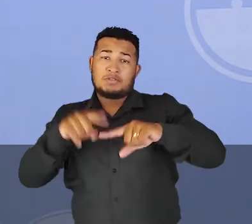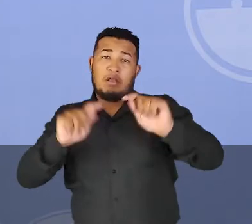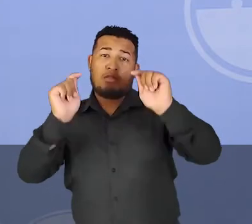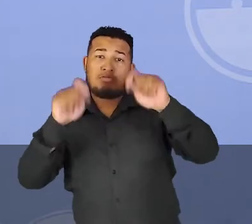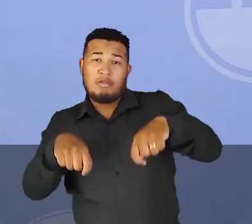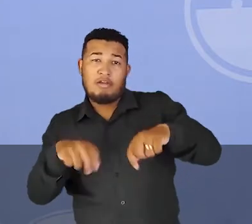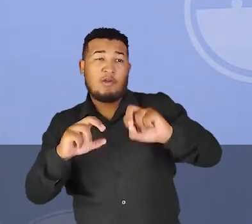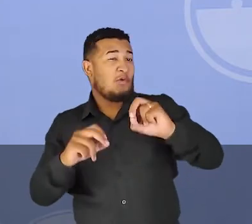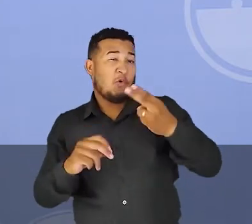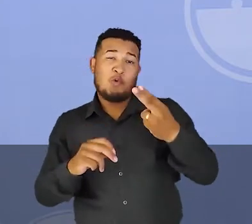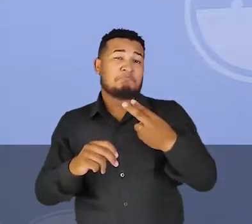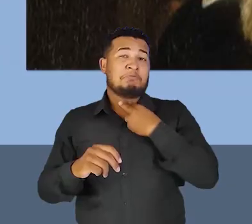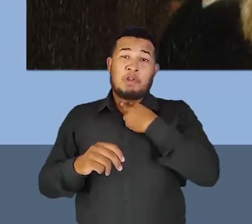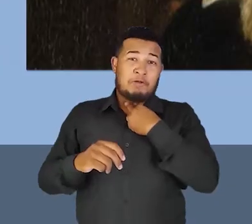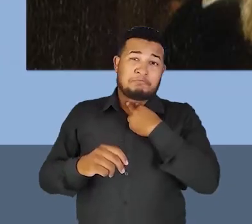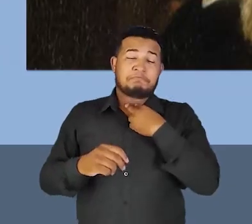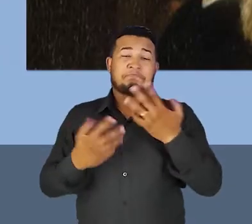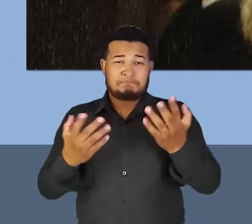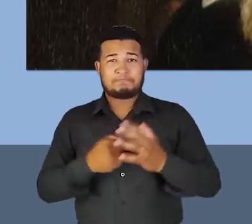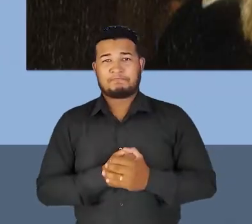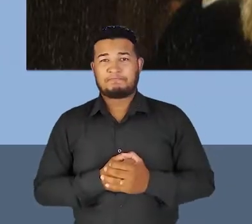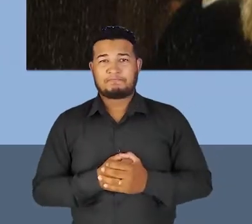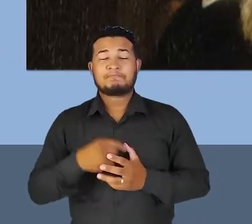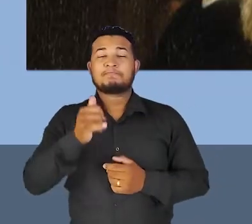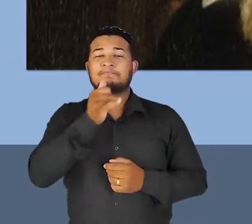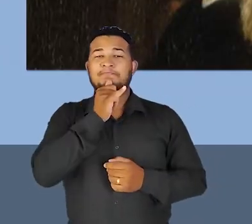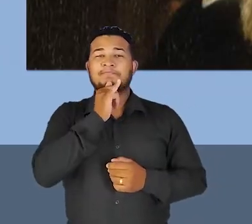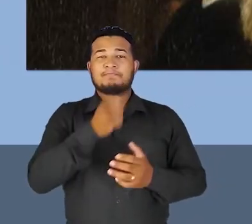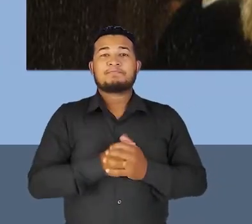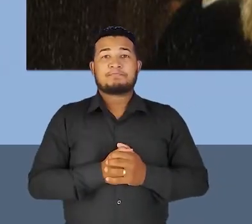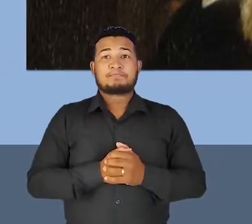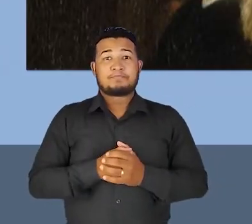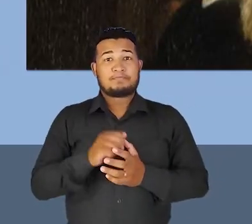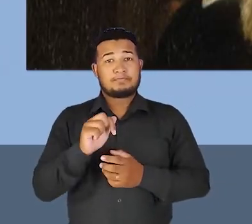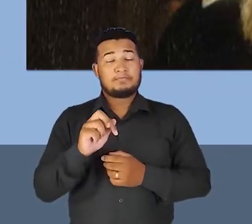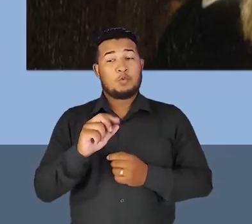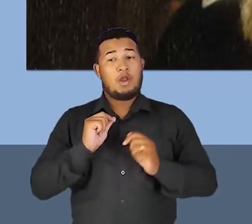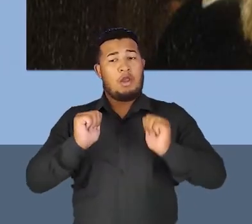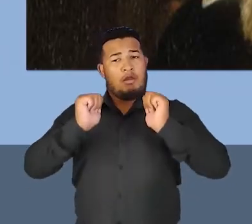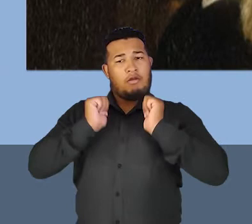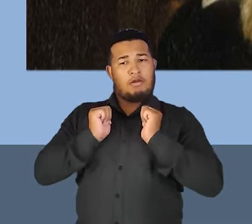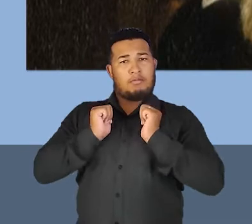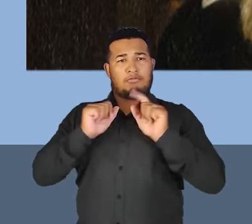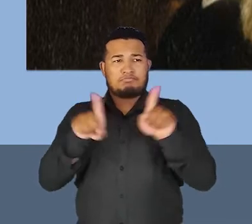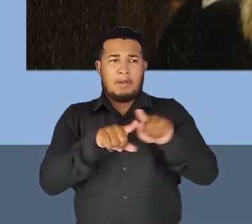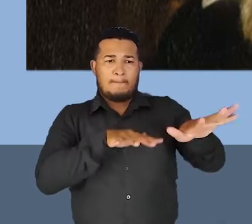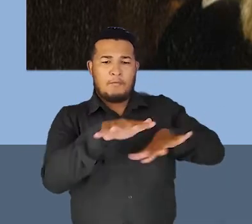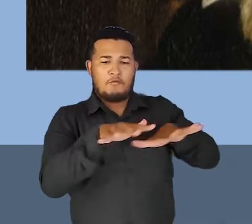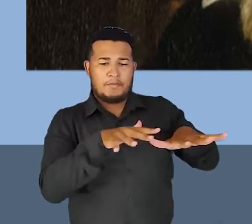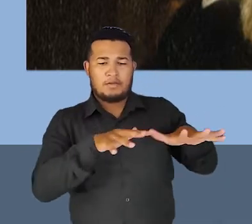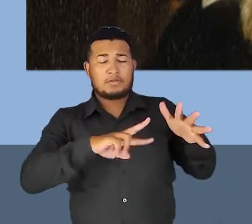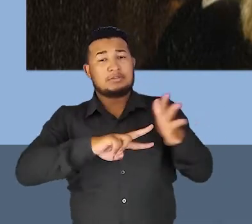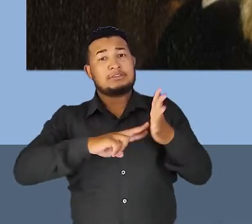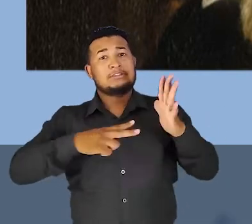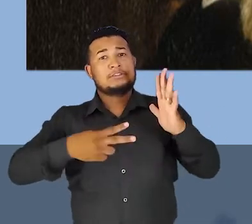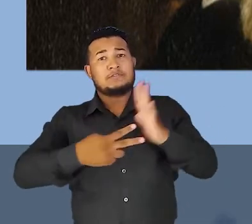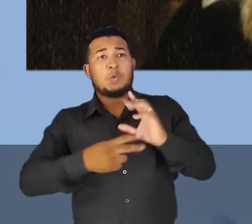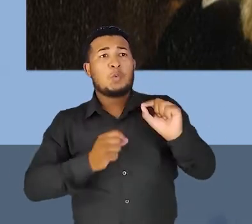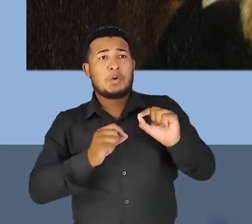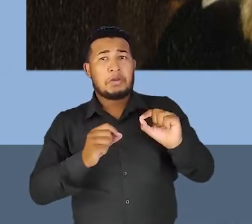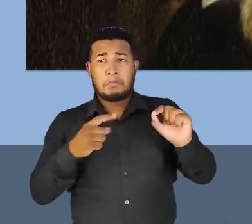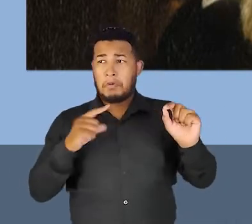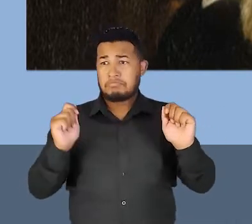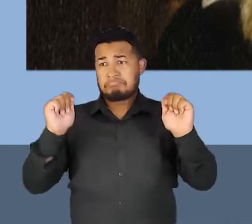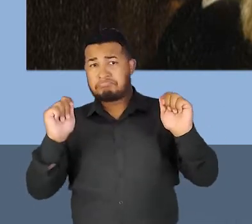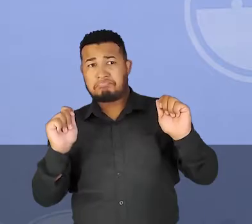apresentar. Vamos ao slide. Olha o que está dizendo. O repouso e o movimento são estados aos quais os corpos podem